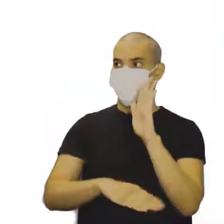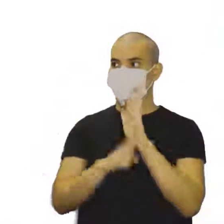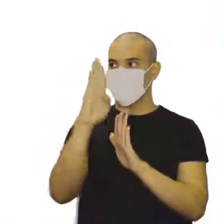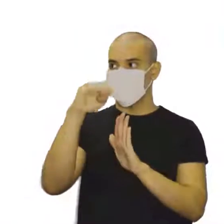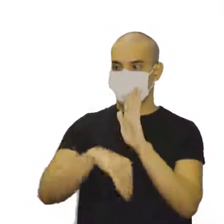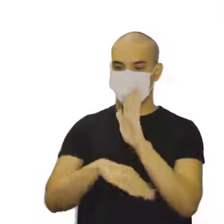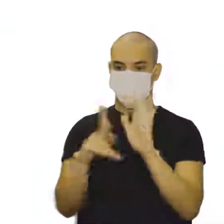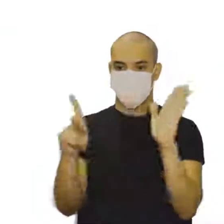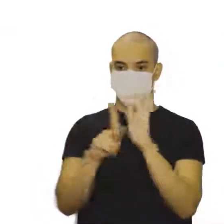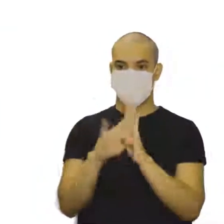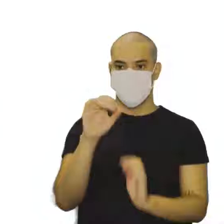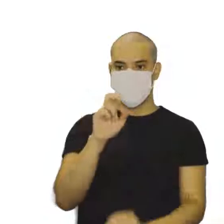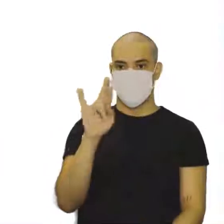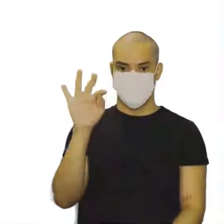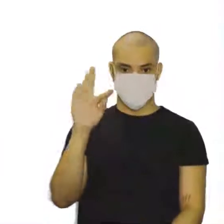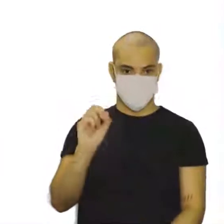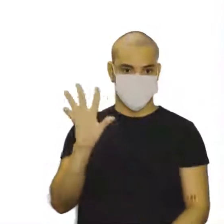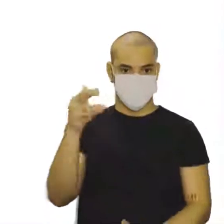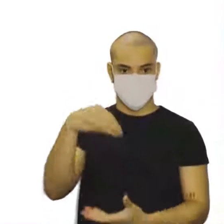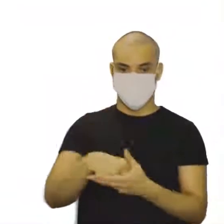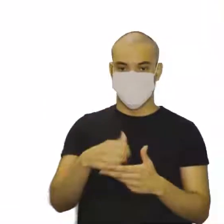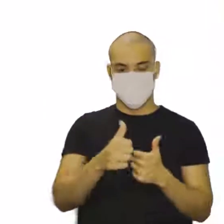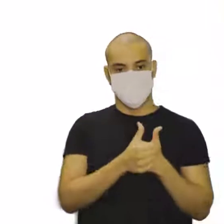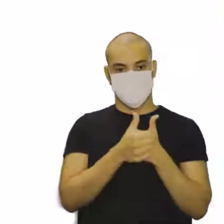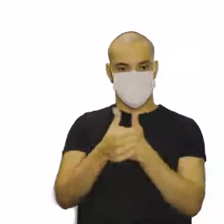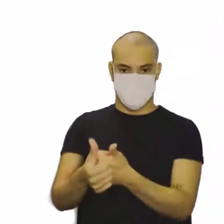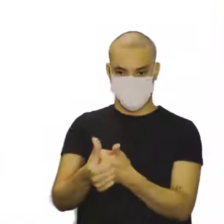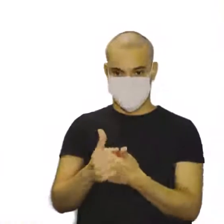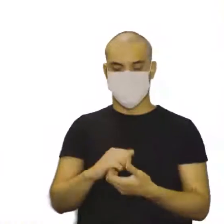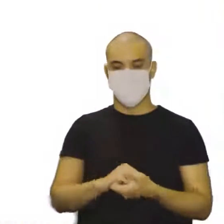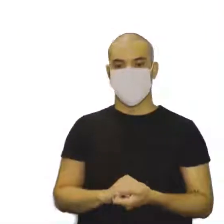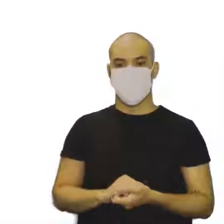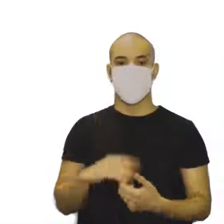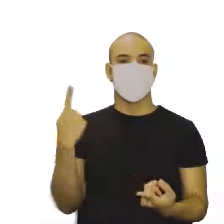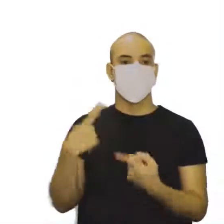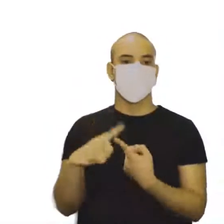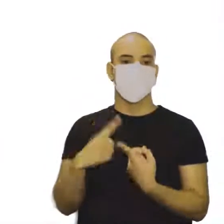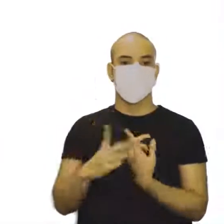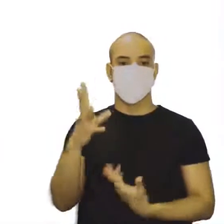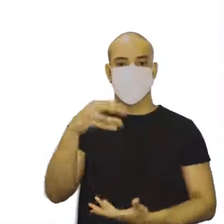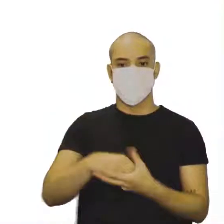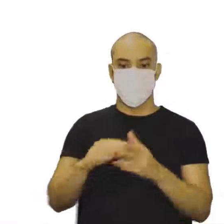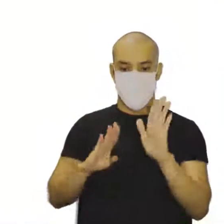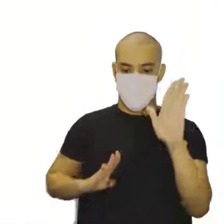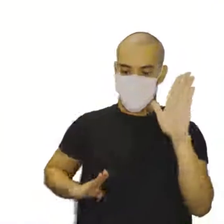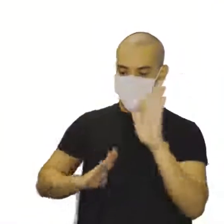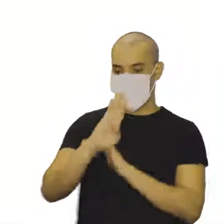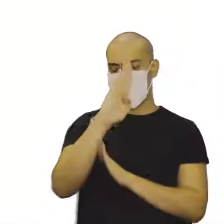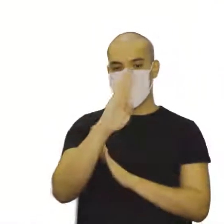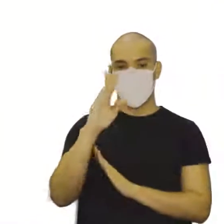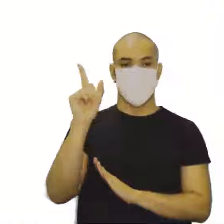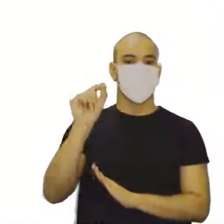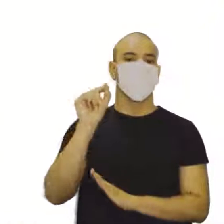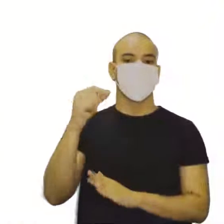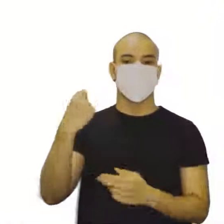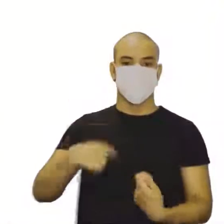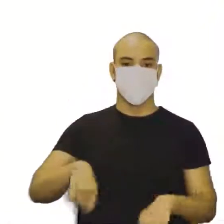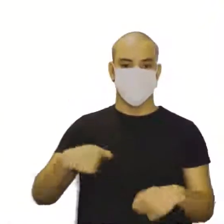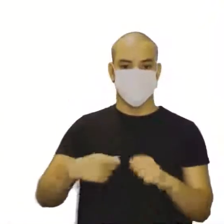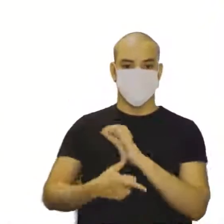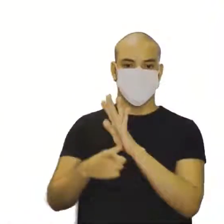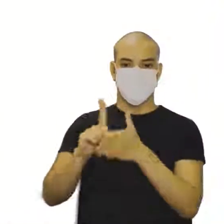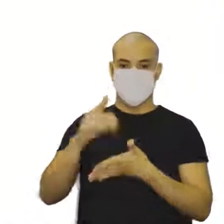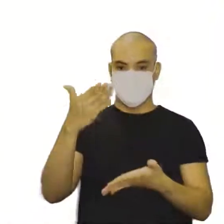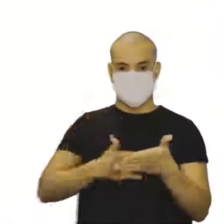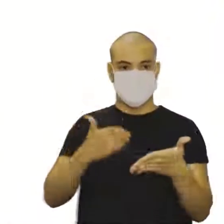corrente que ultrapassem o adequado para o circuito, ok? Porque se tiver um pico de corrente, pessoal, eu vou ter